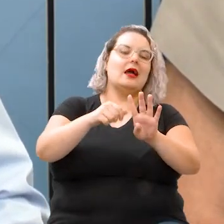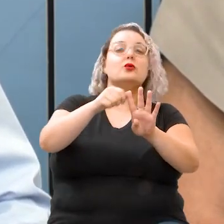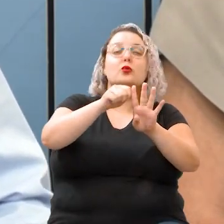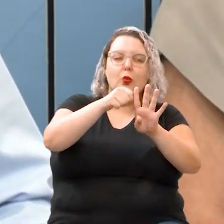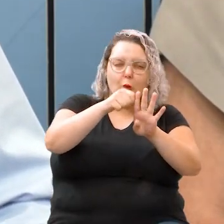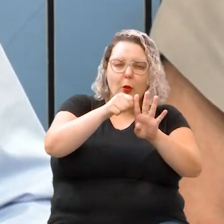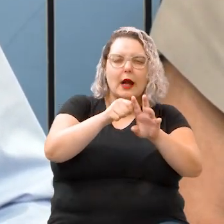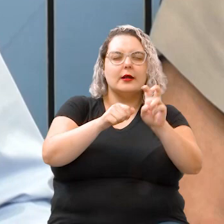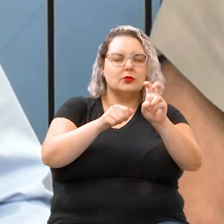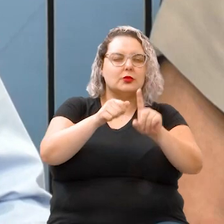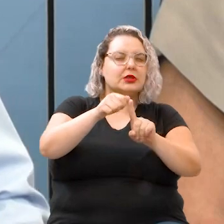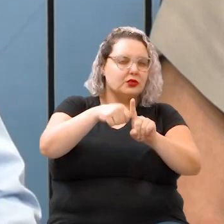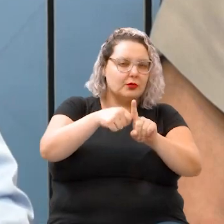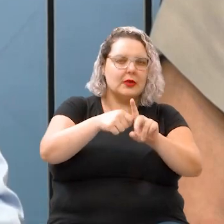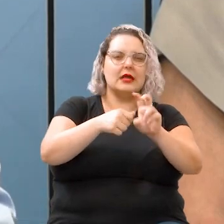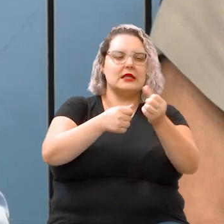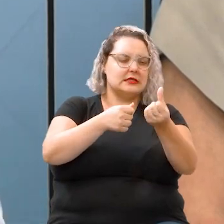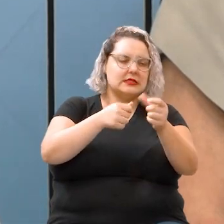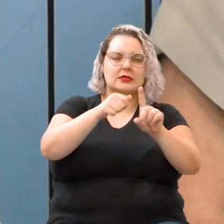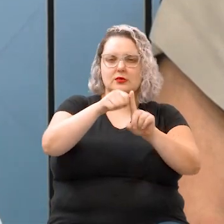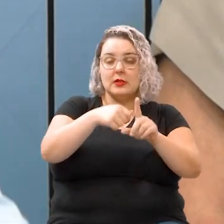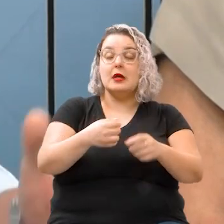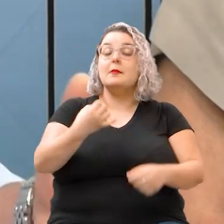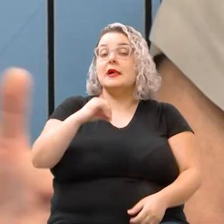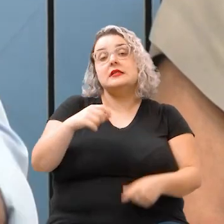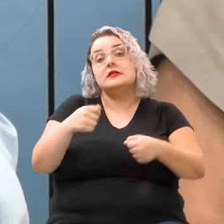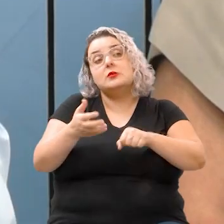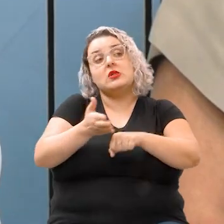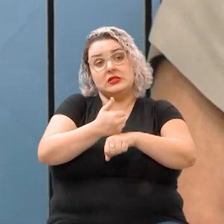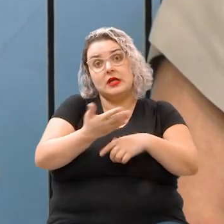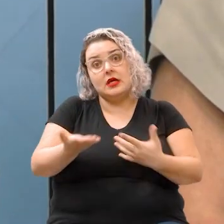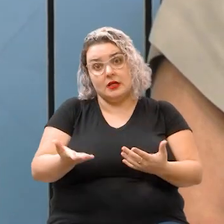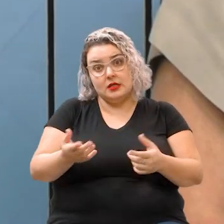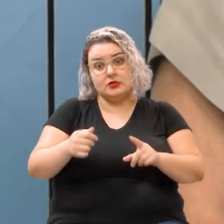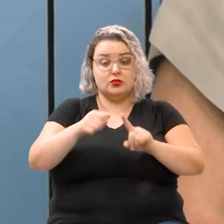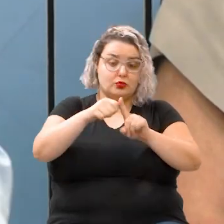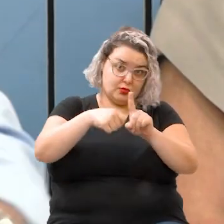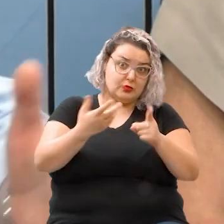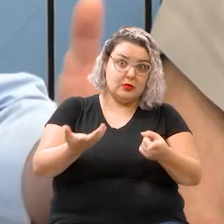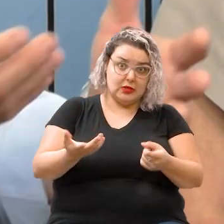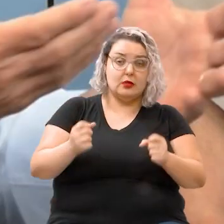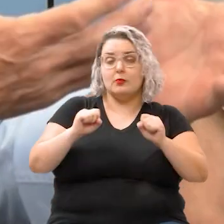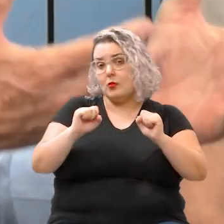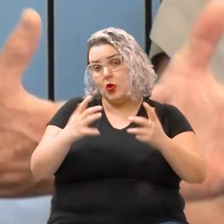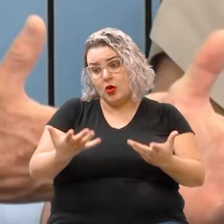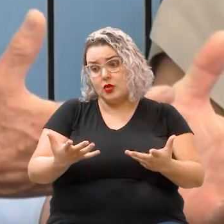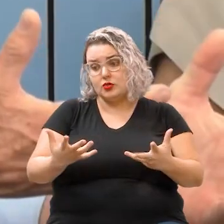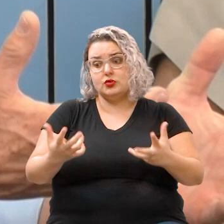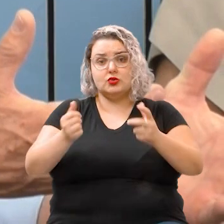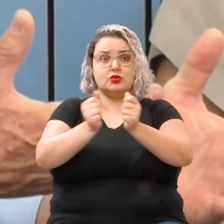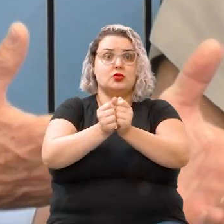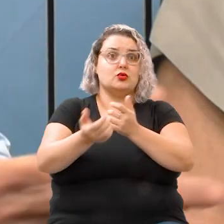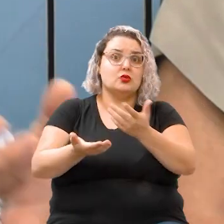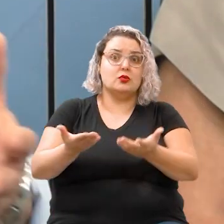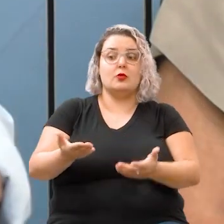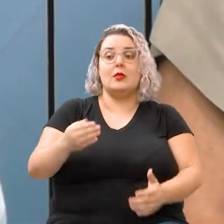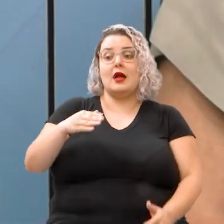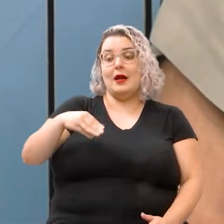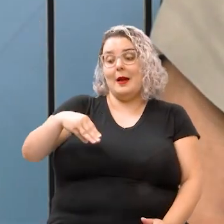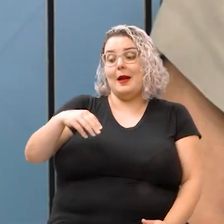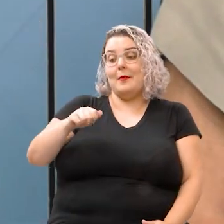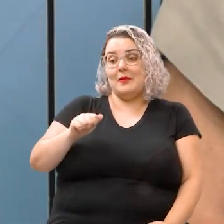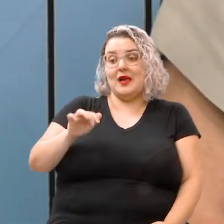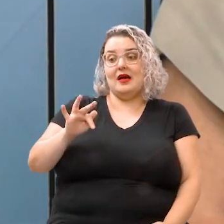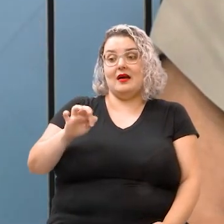causar algo que é muito difícil. Ou se realmente acontecer um tratamento, pode associar talvez uma má formação